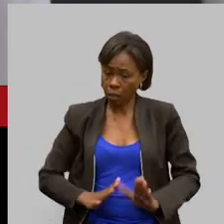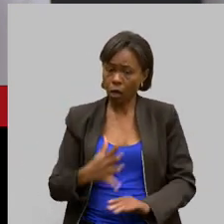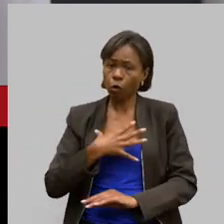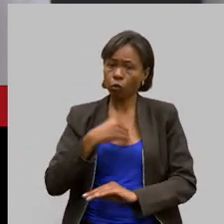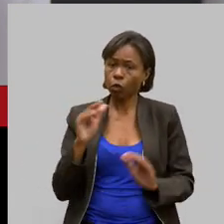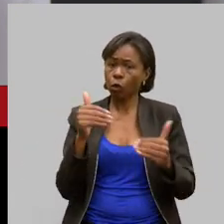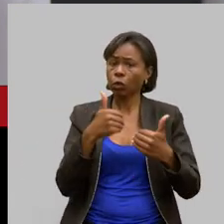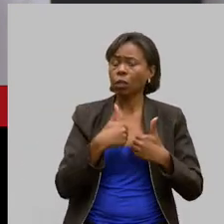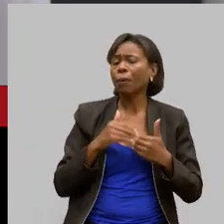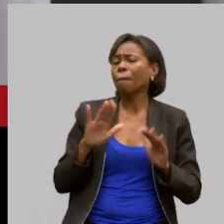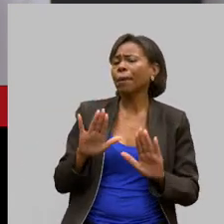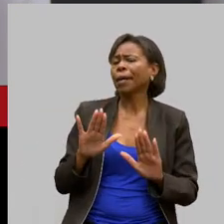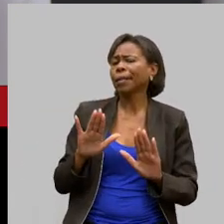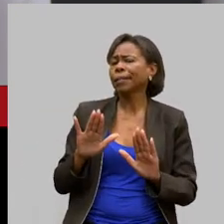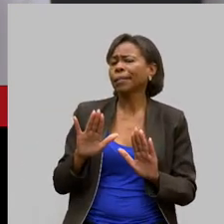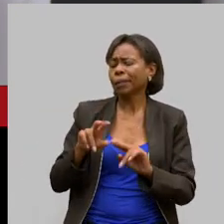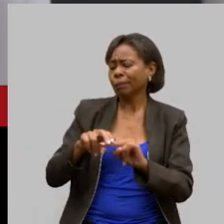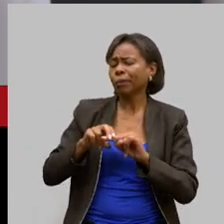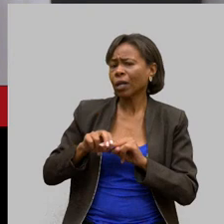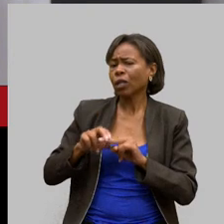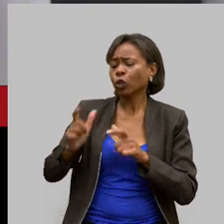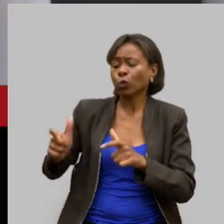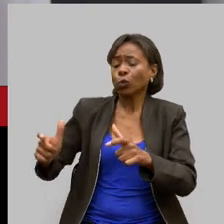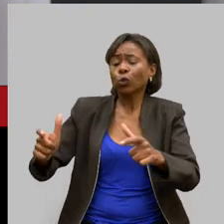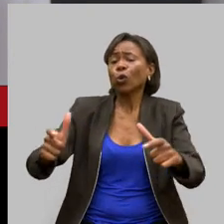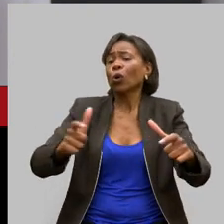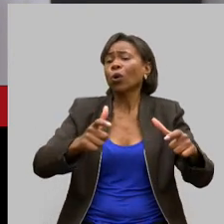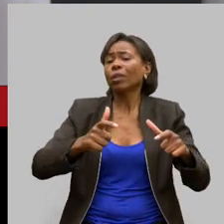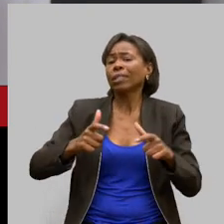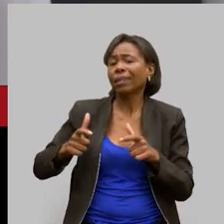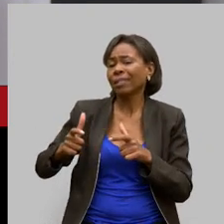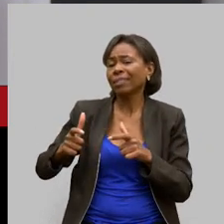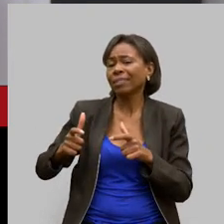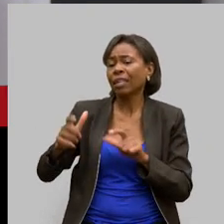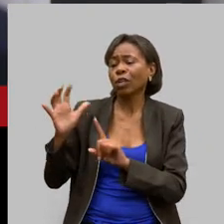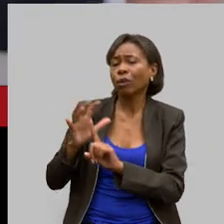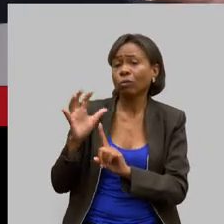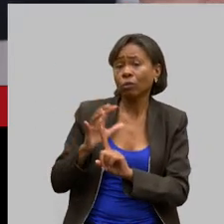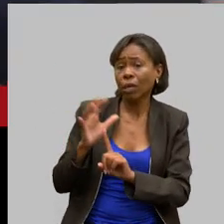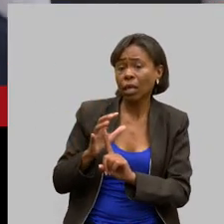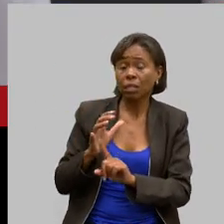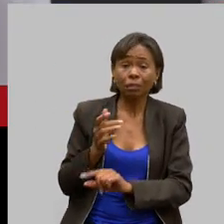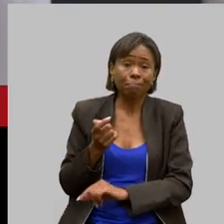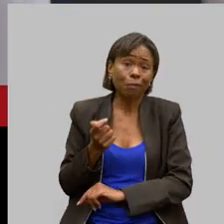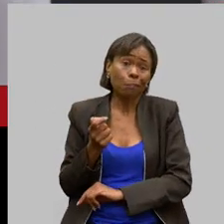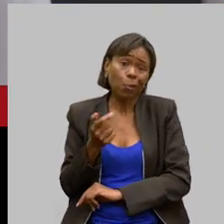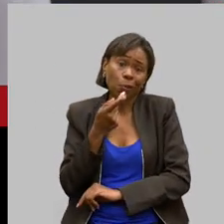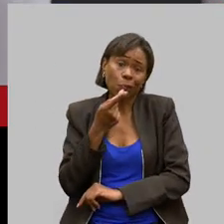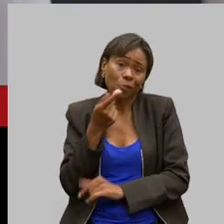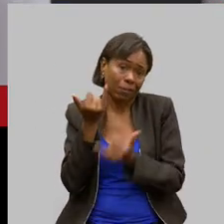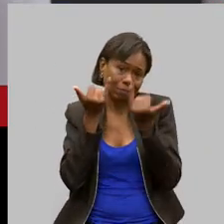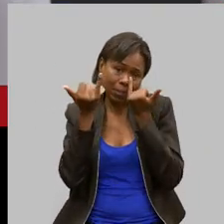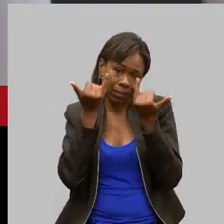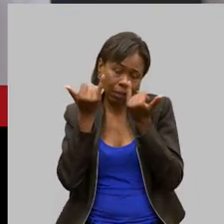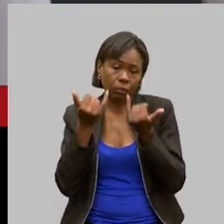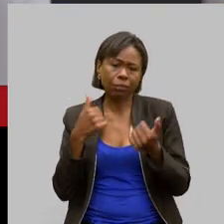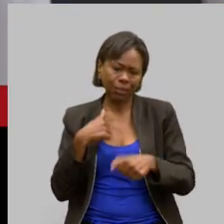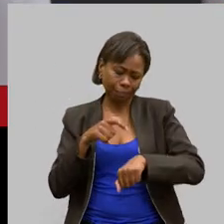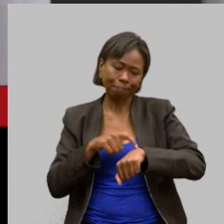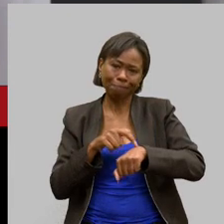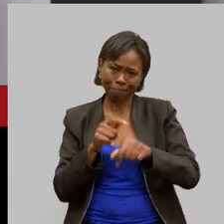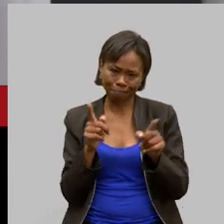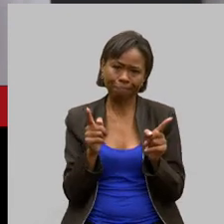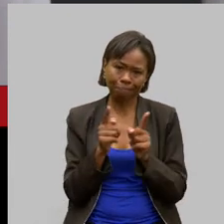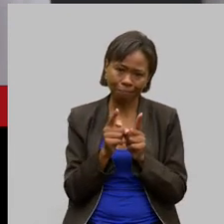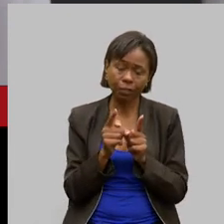ambientais muito pouco tem se falado né e o meu tempo é curto né Eh eu eu eu